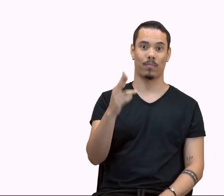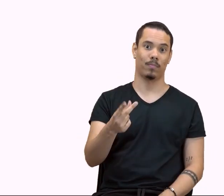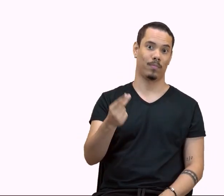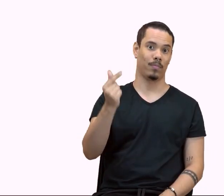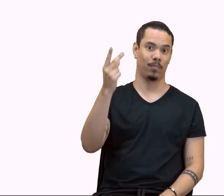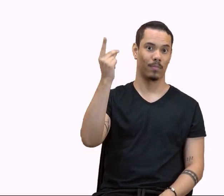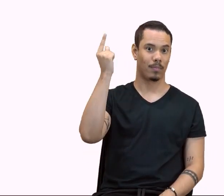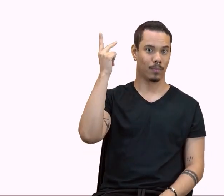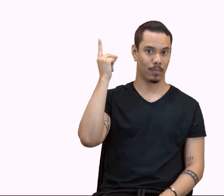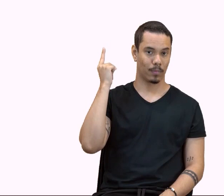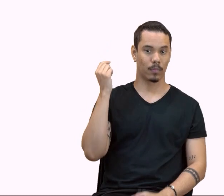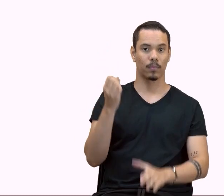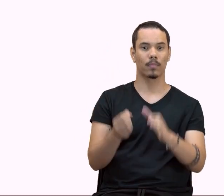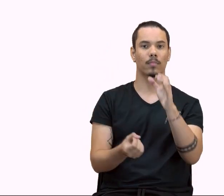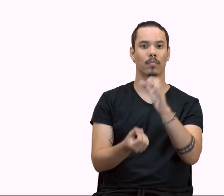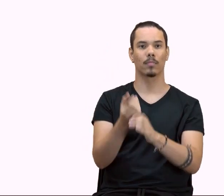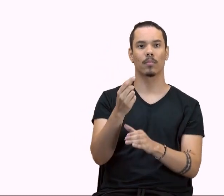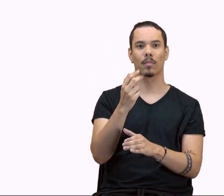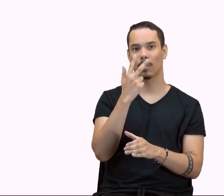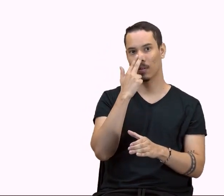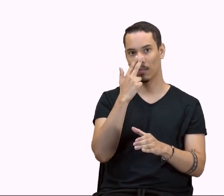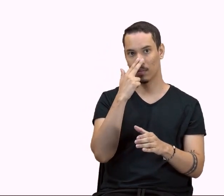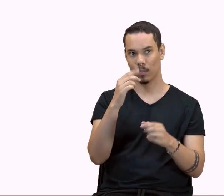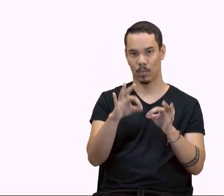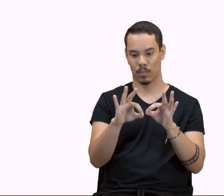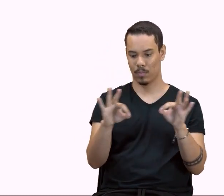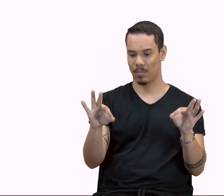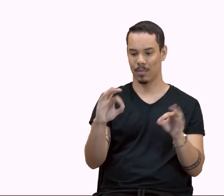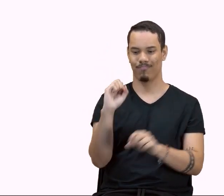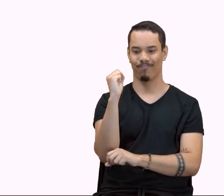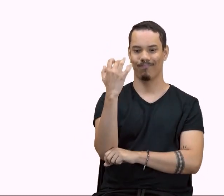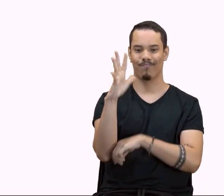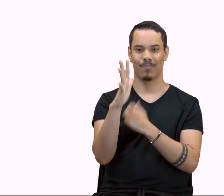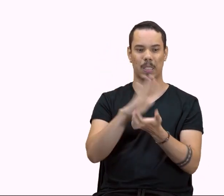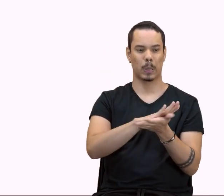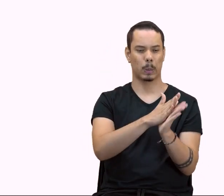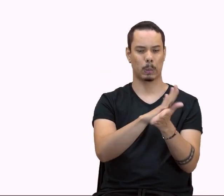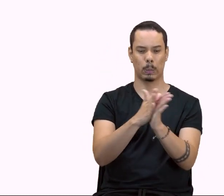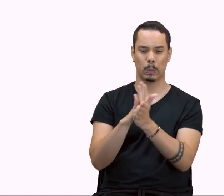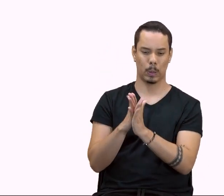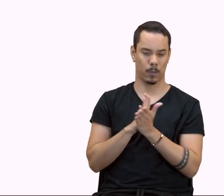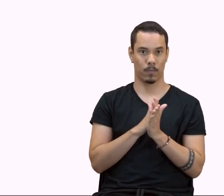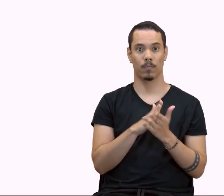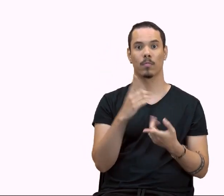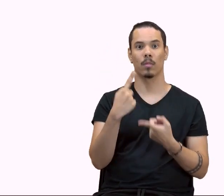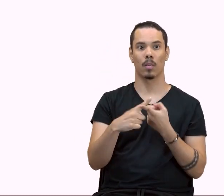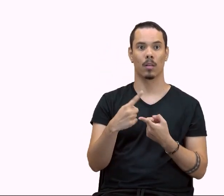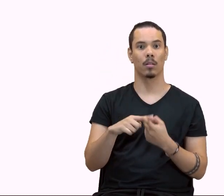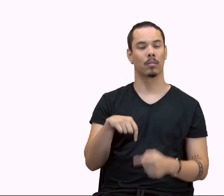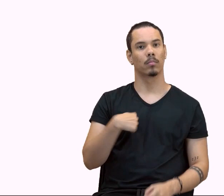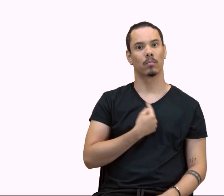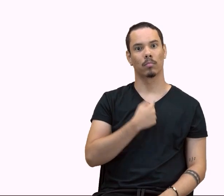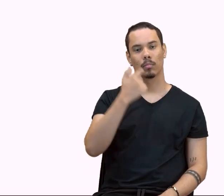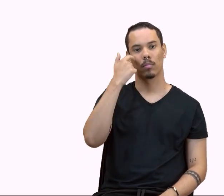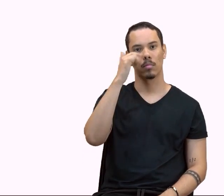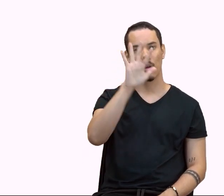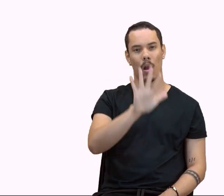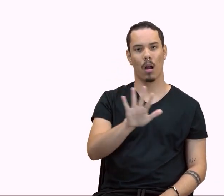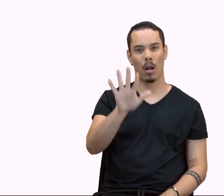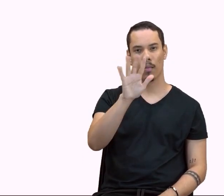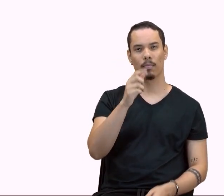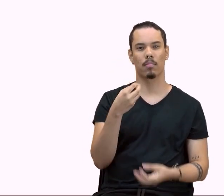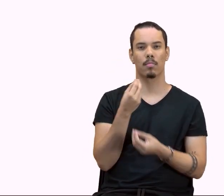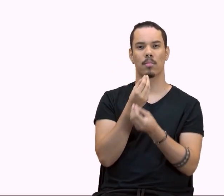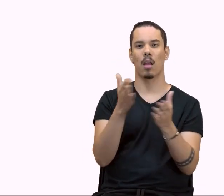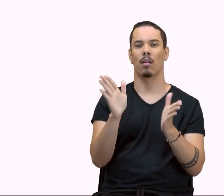uma chamada espinha de peixe do desmatamento, porque fez as vicinais para dar acesso